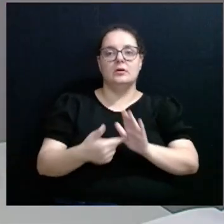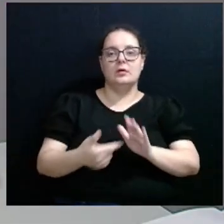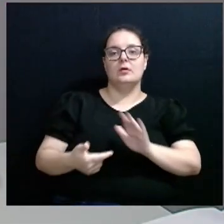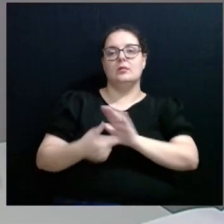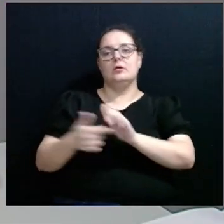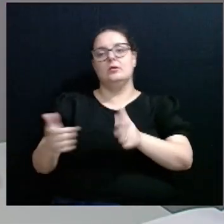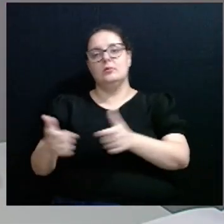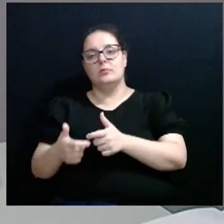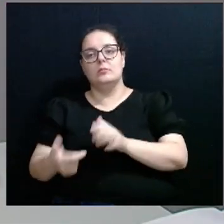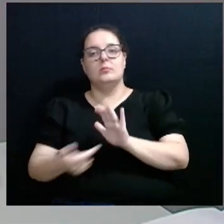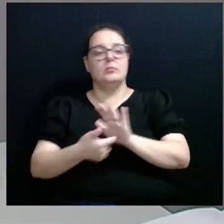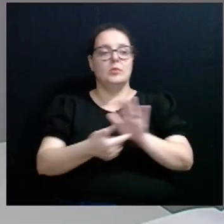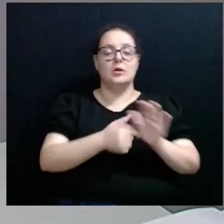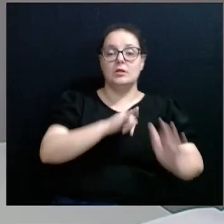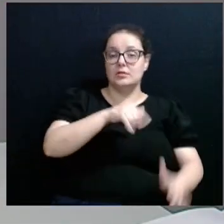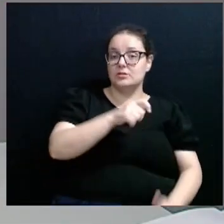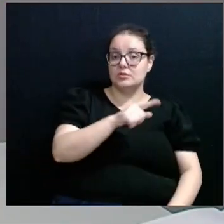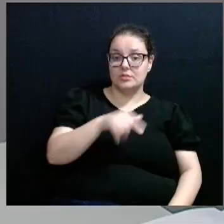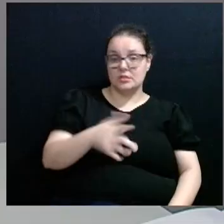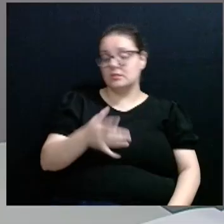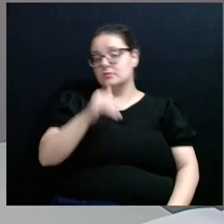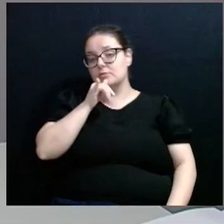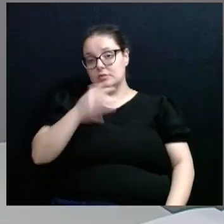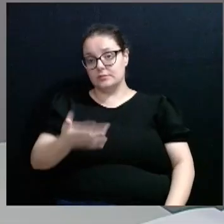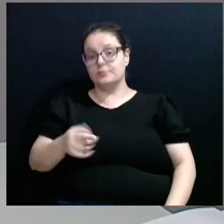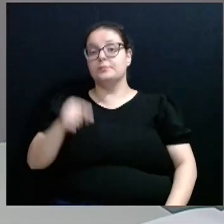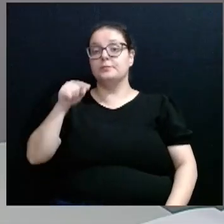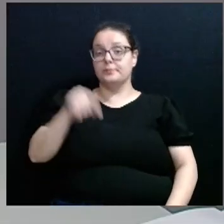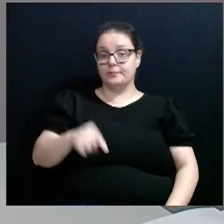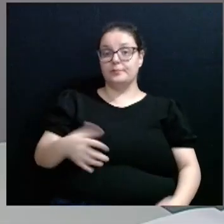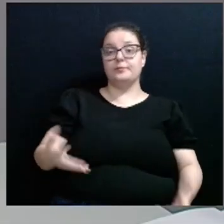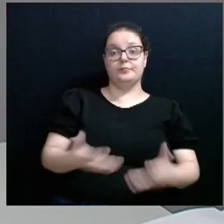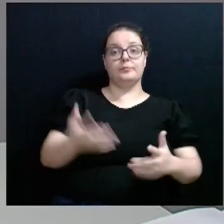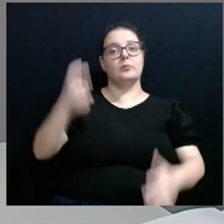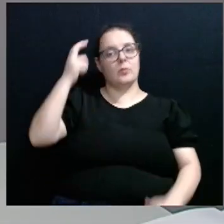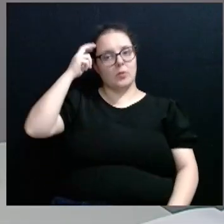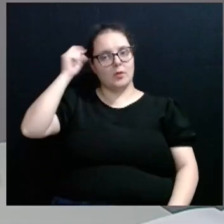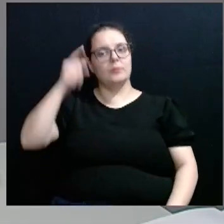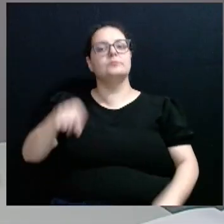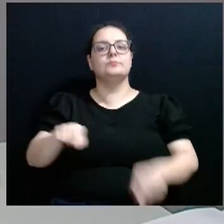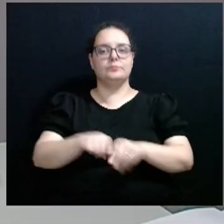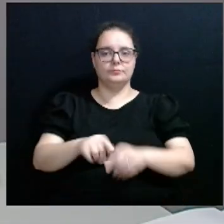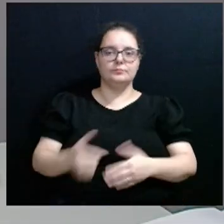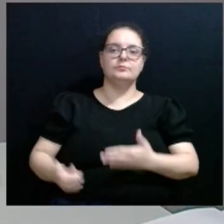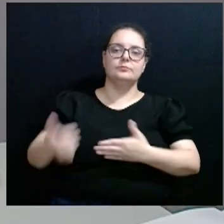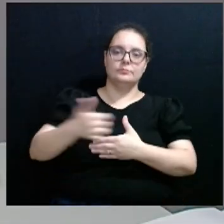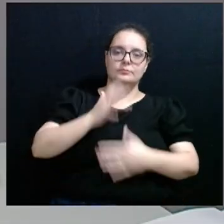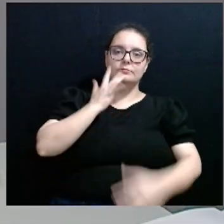exemplo. Então, esse fomento da atividade cultural também foi uma das prioridades do nosso mandato.